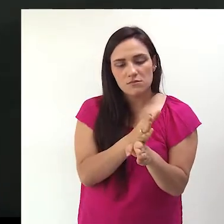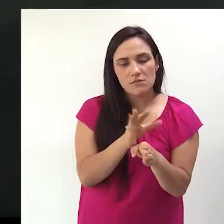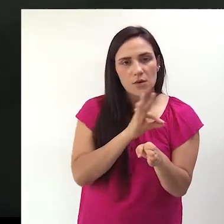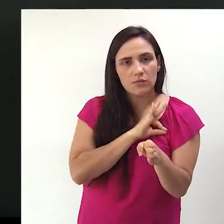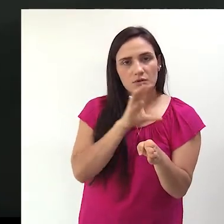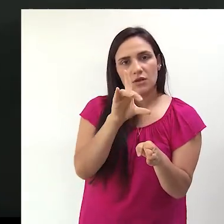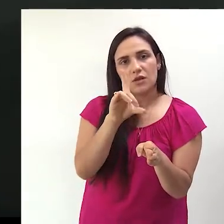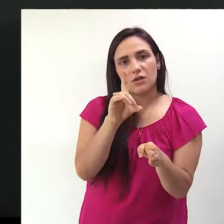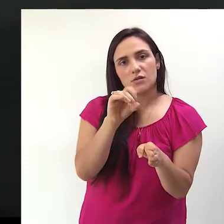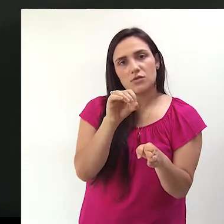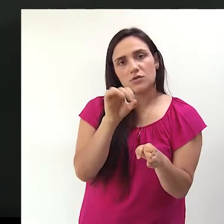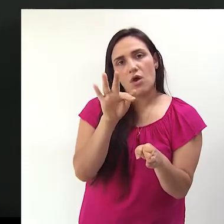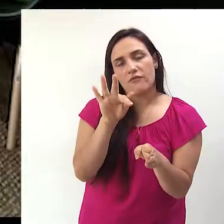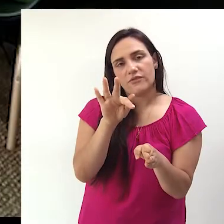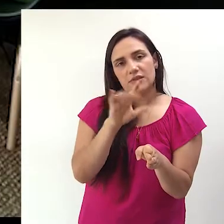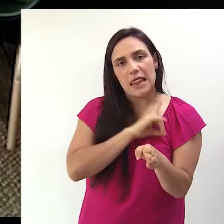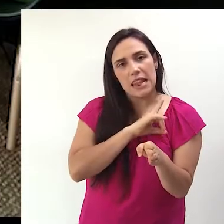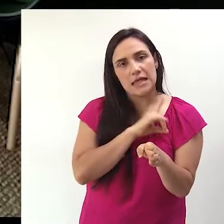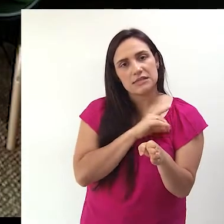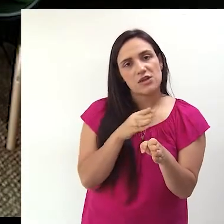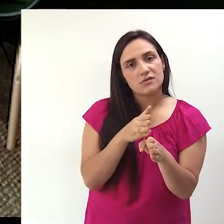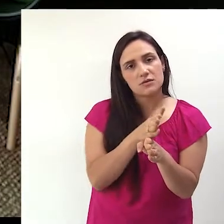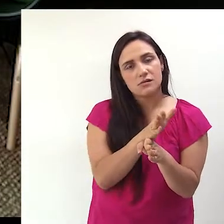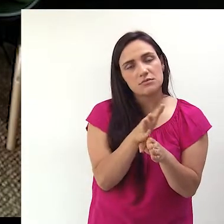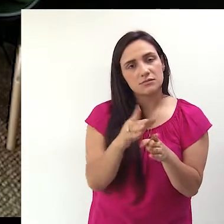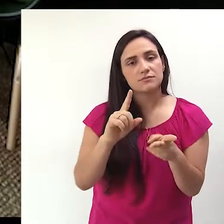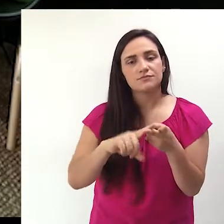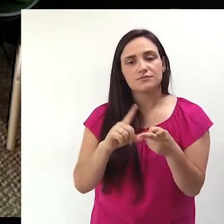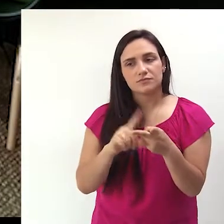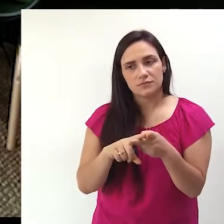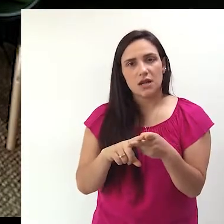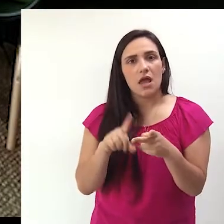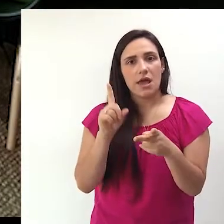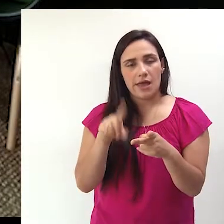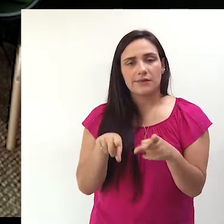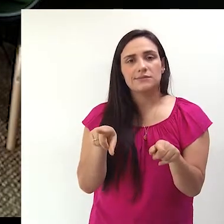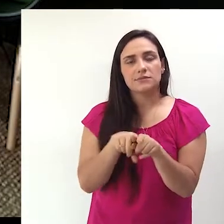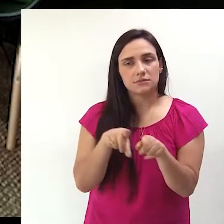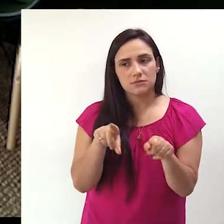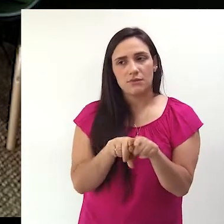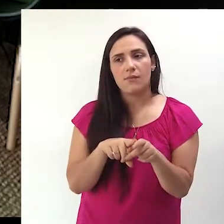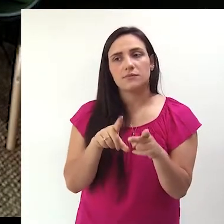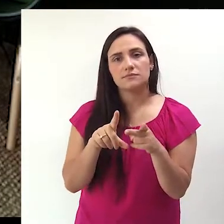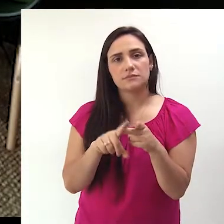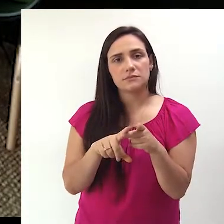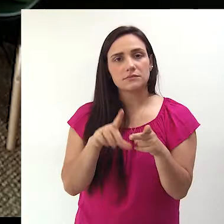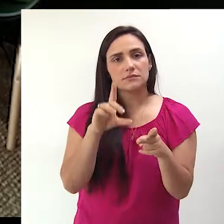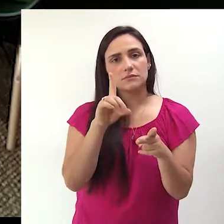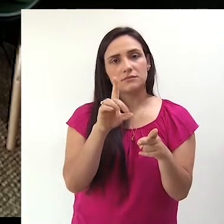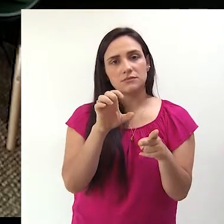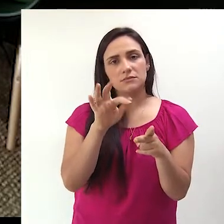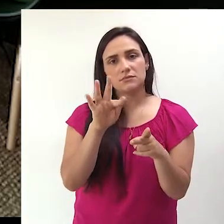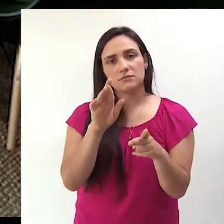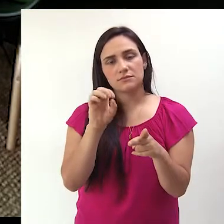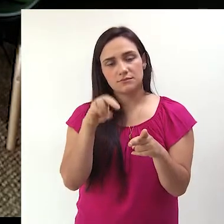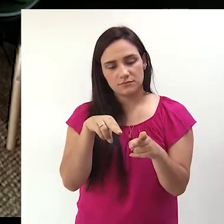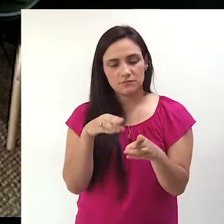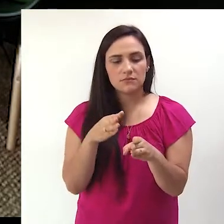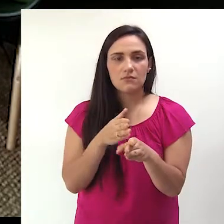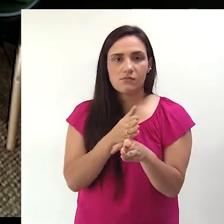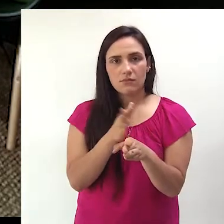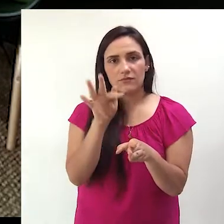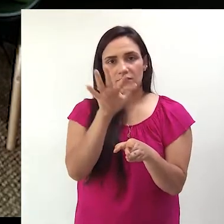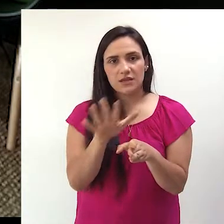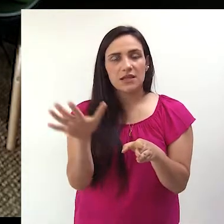por isso a importância da gente trocar informações com as outras forças para que o trabalho da Deleagro também